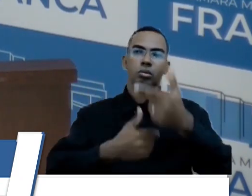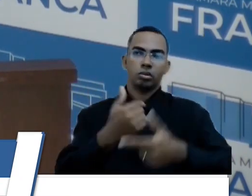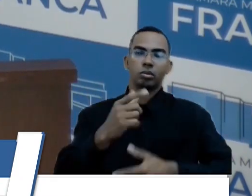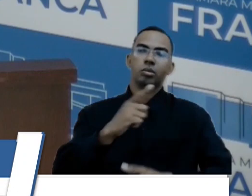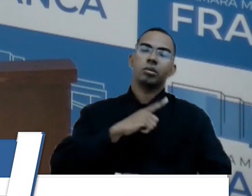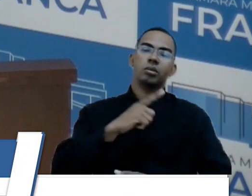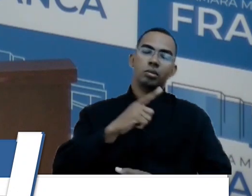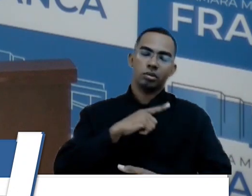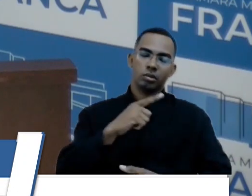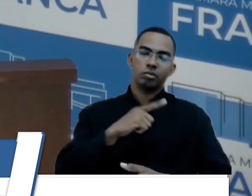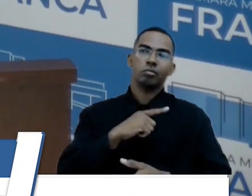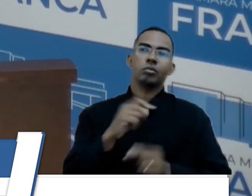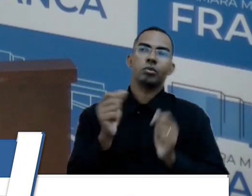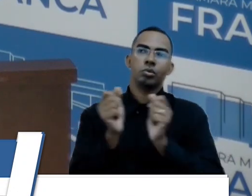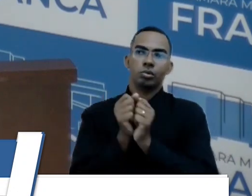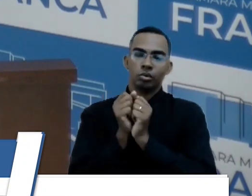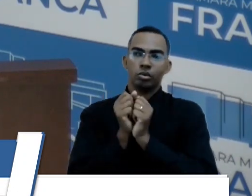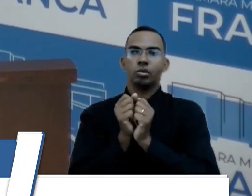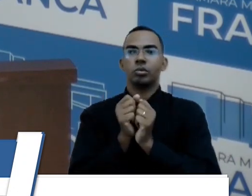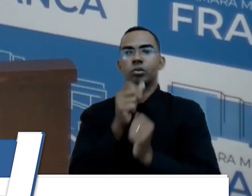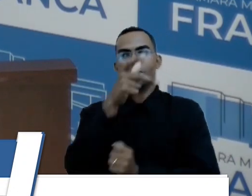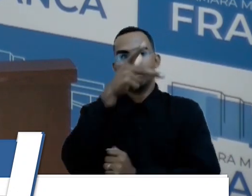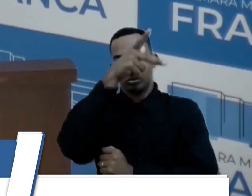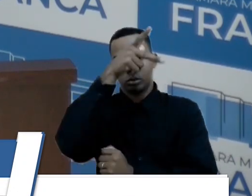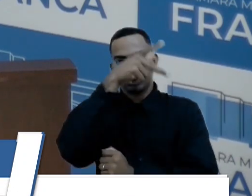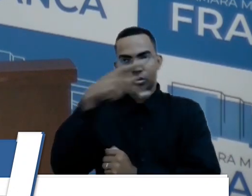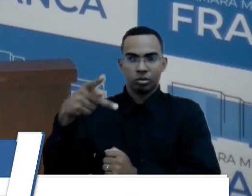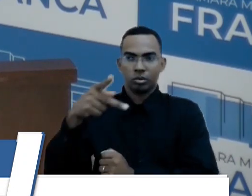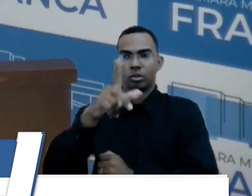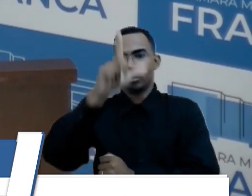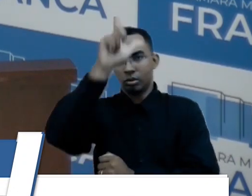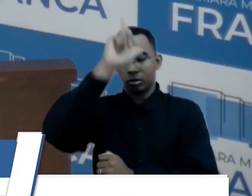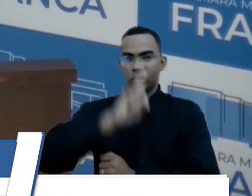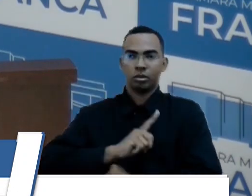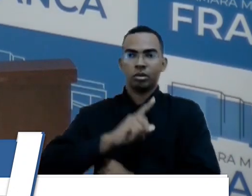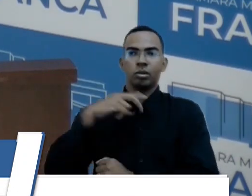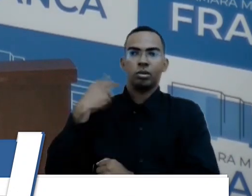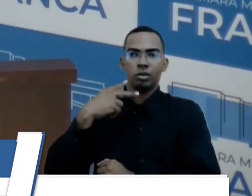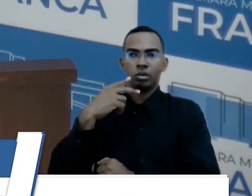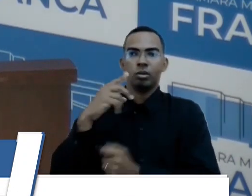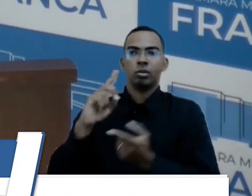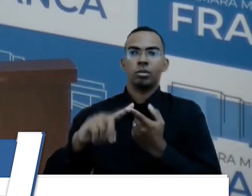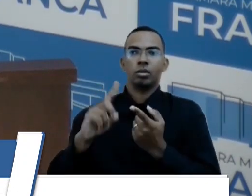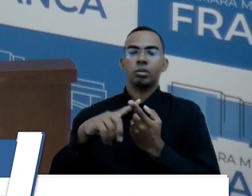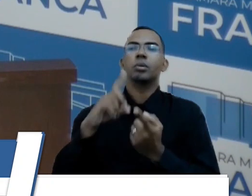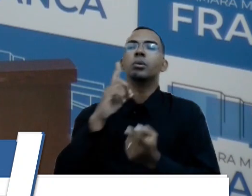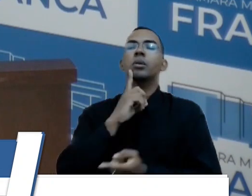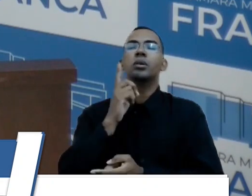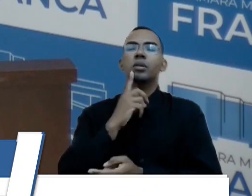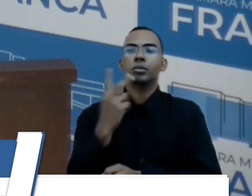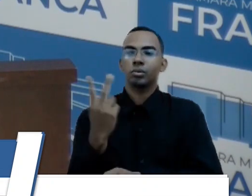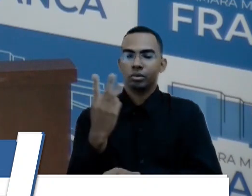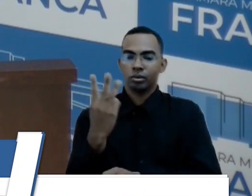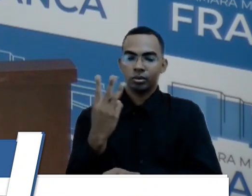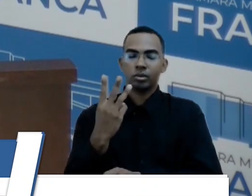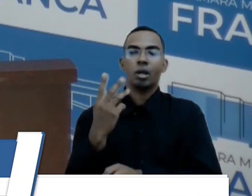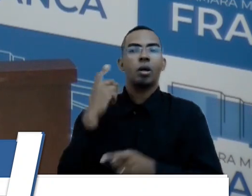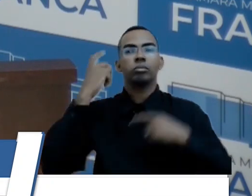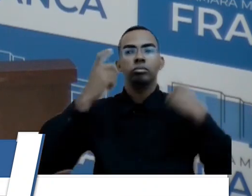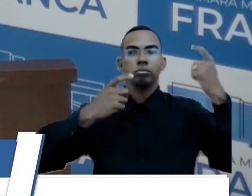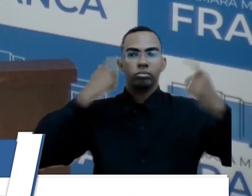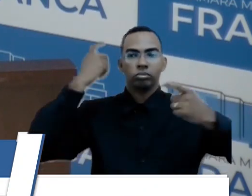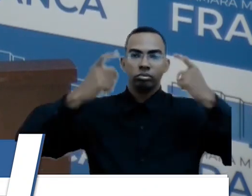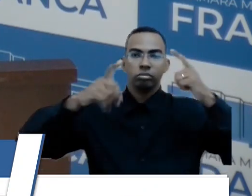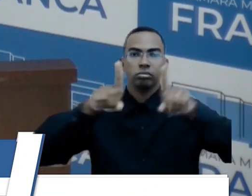aí, junto com a presidente Lindsay Cardoso, a vereadora Lindsay, o vereador Daniel Bassi, a nossa preocupação também em relação ao